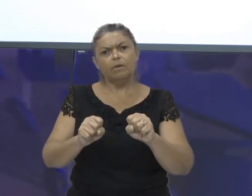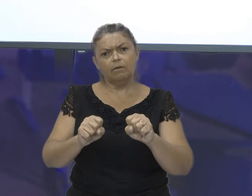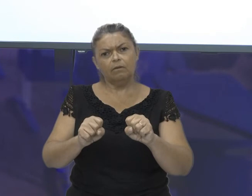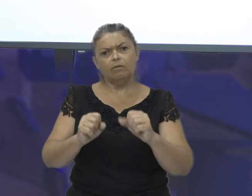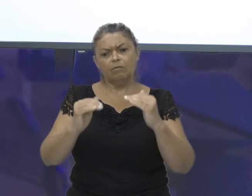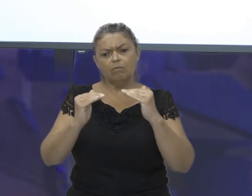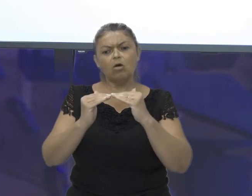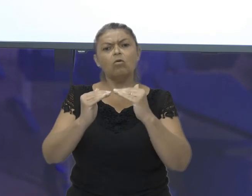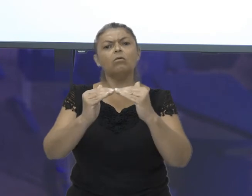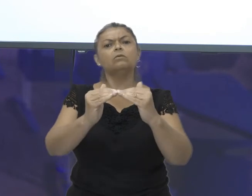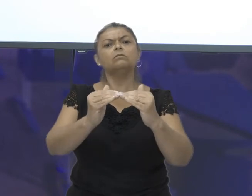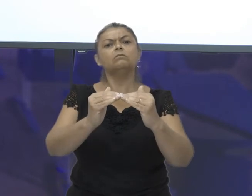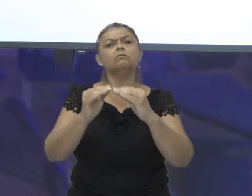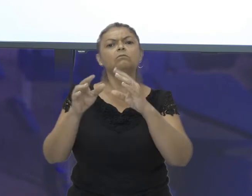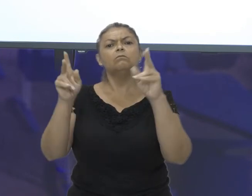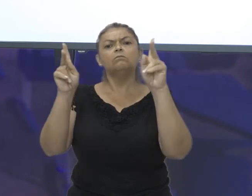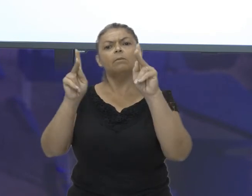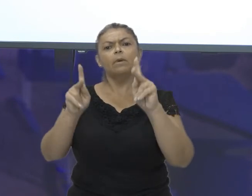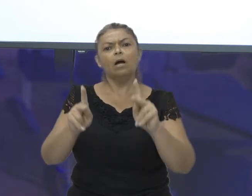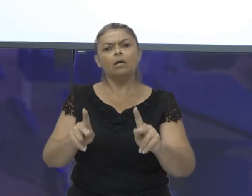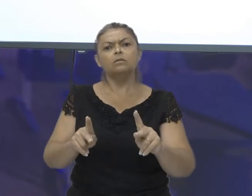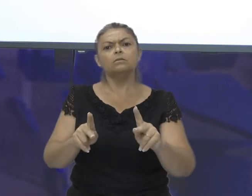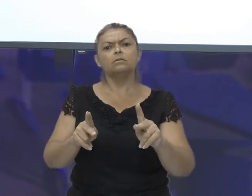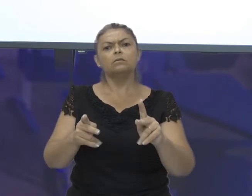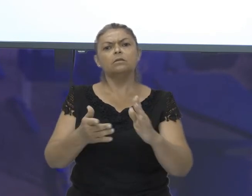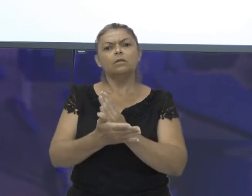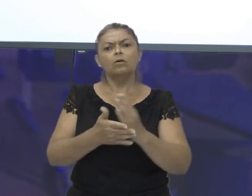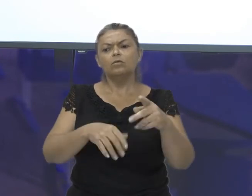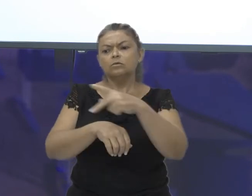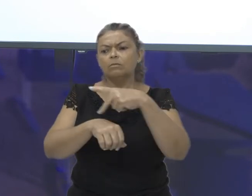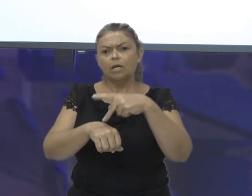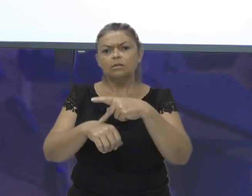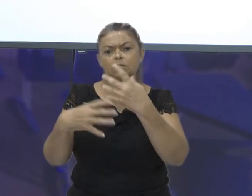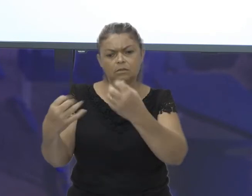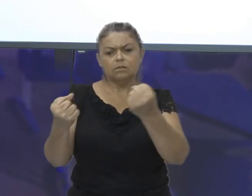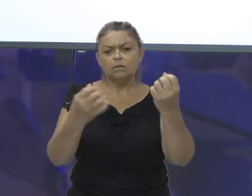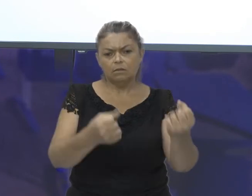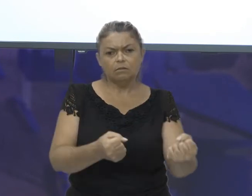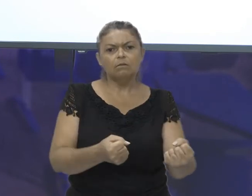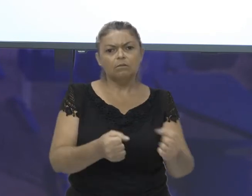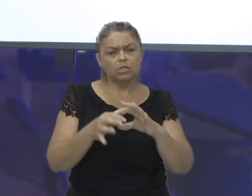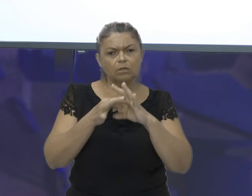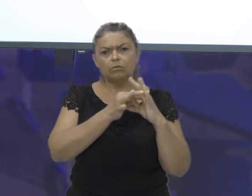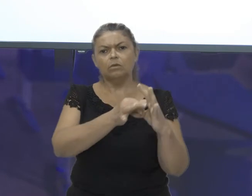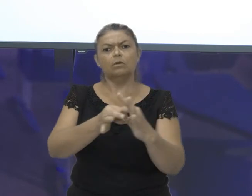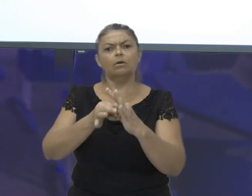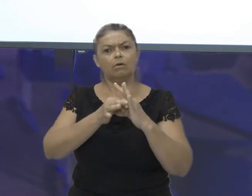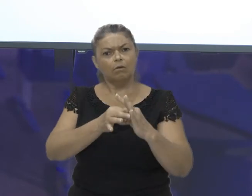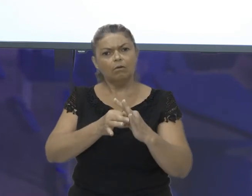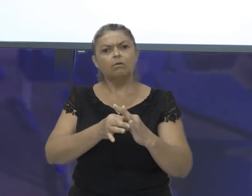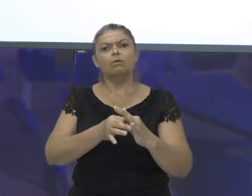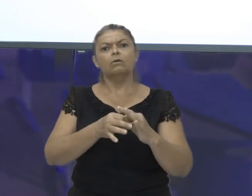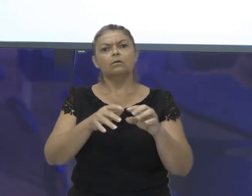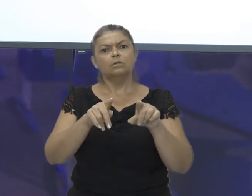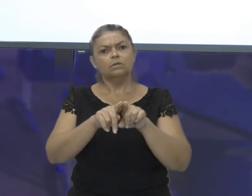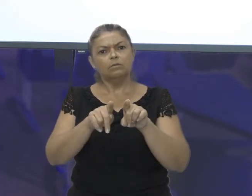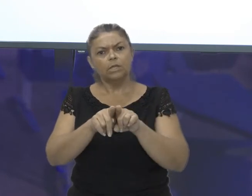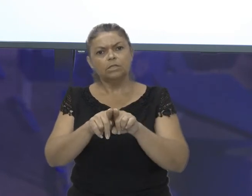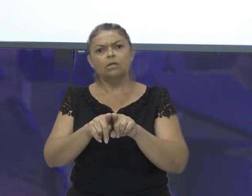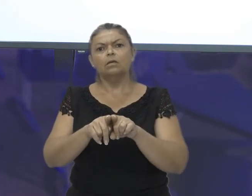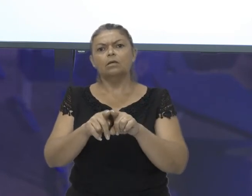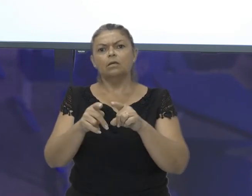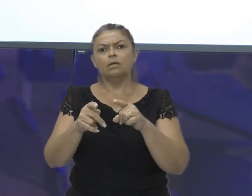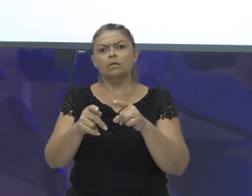Chega um momento que esses países entrem em acordo e conseguem traçar suas metas através de limites